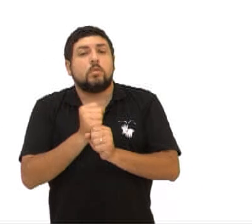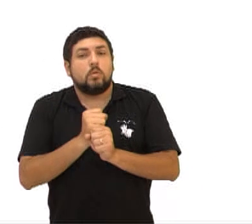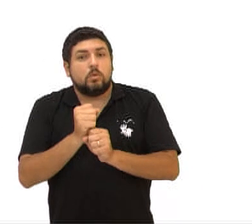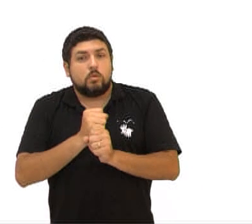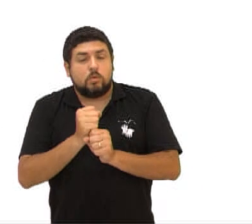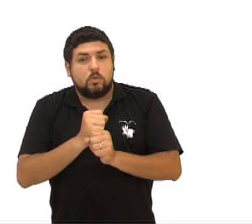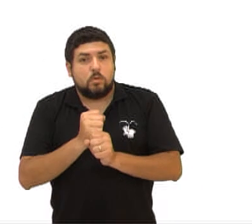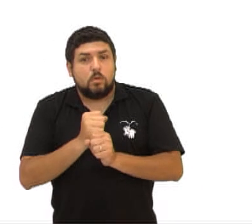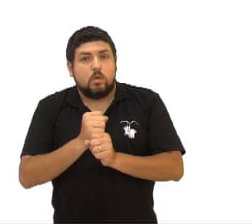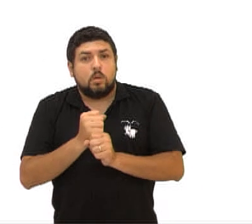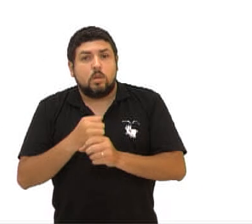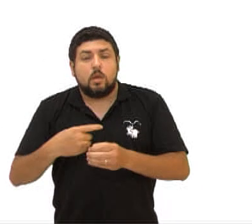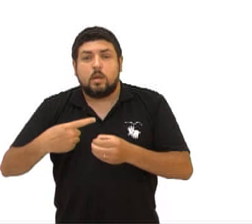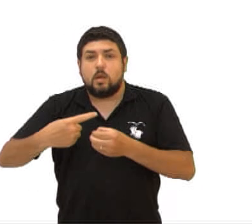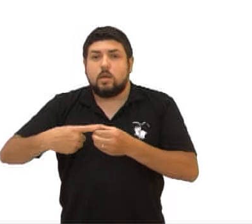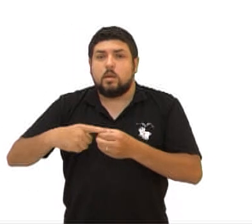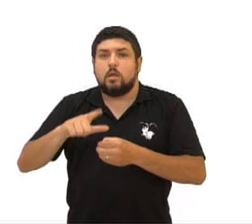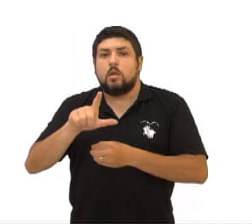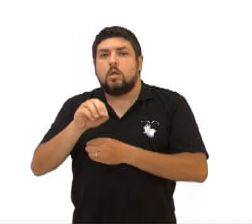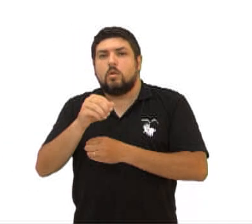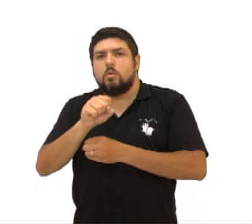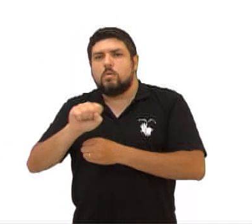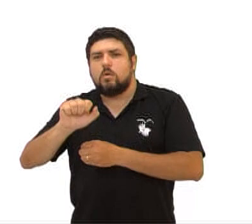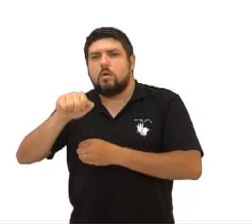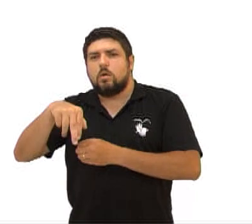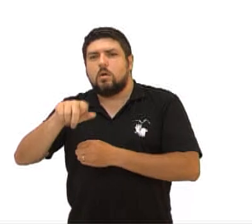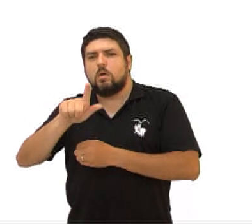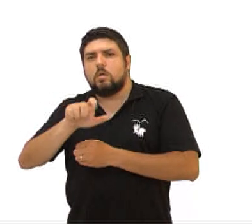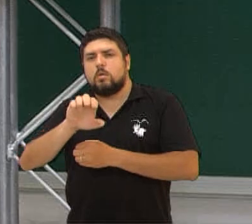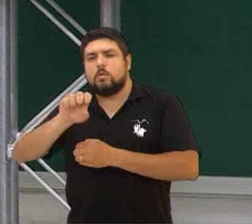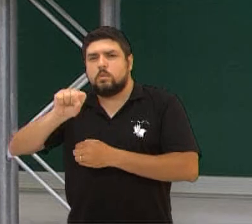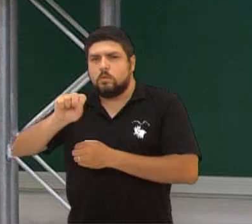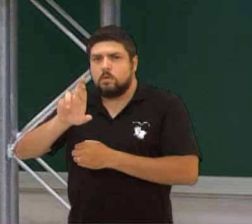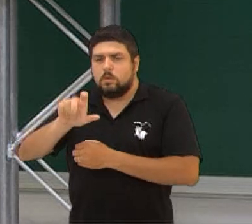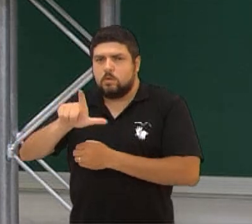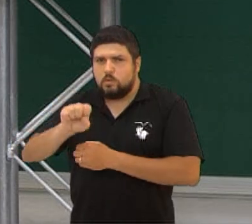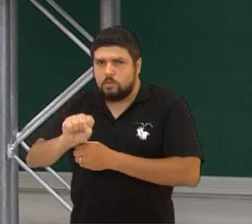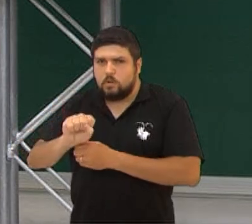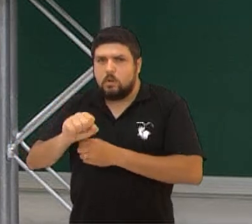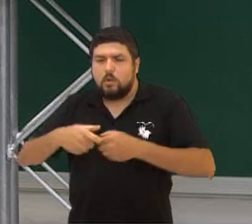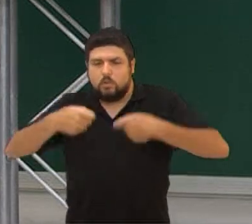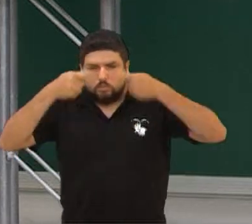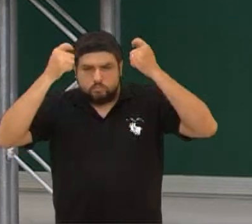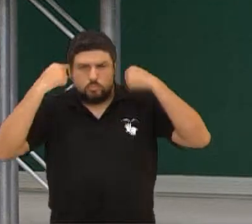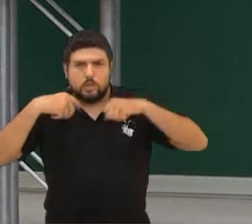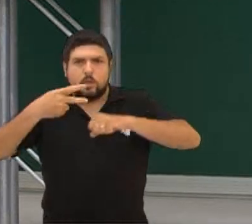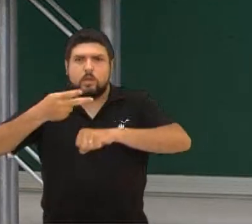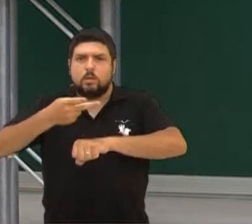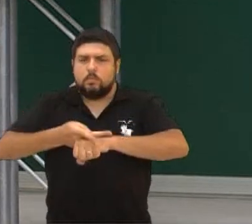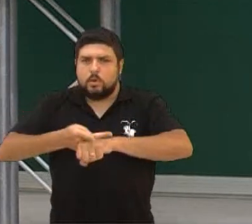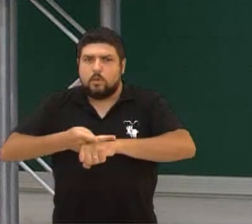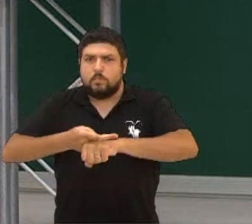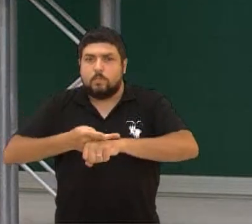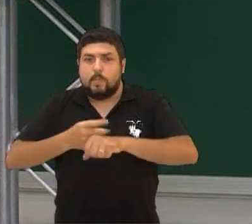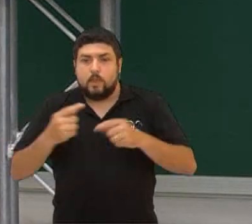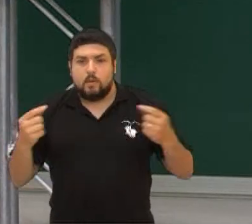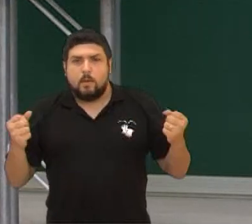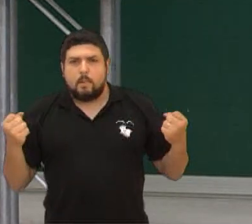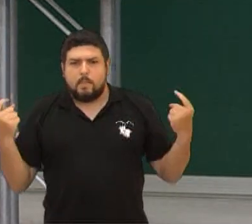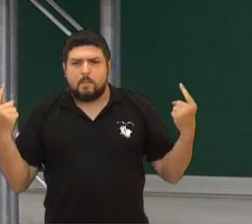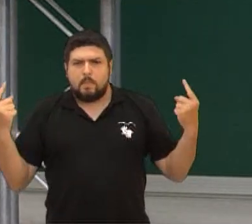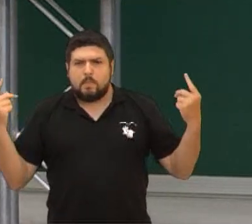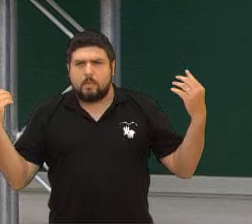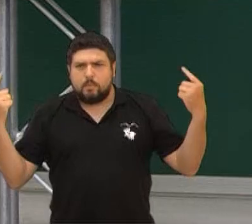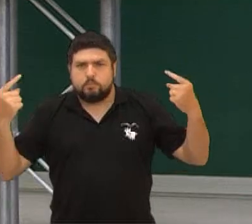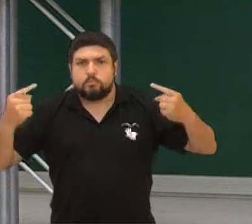Olímpicos de Los Angeles, em 1984, foi uma medalha de prata. O Brasil perdeu a final para a seleção